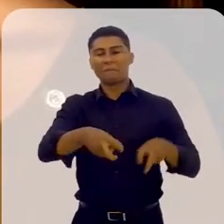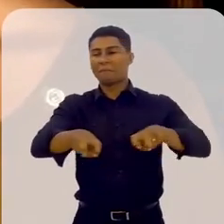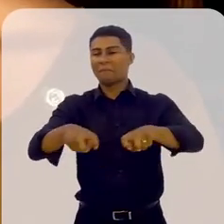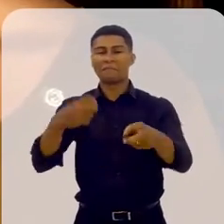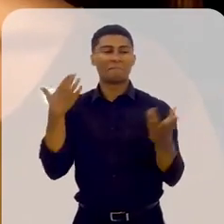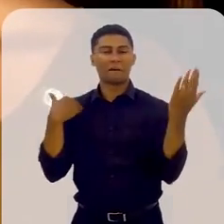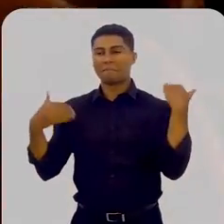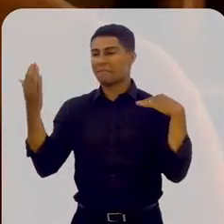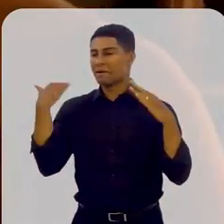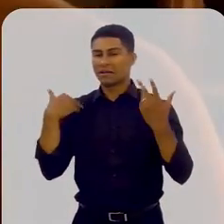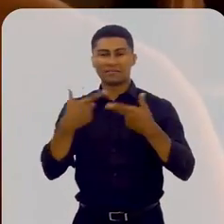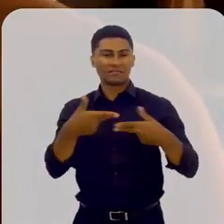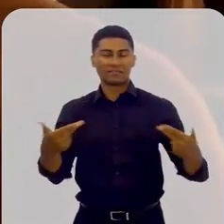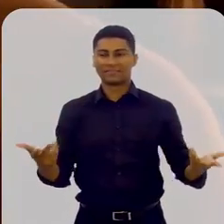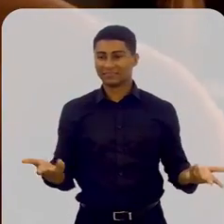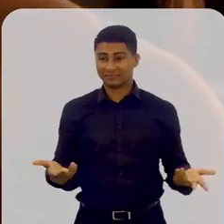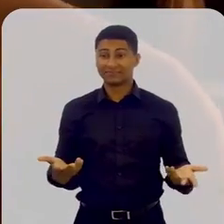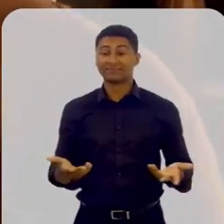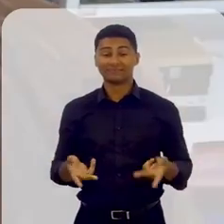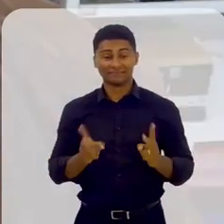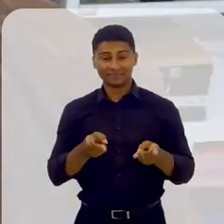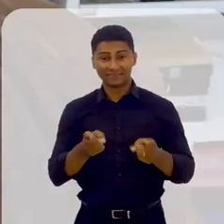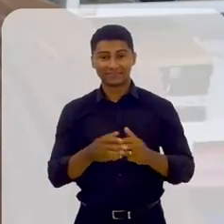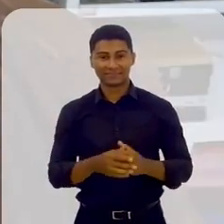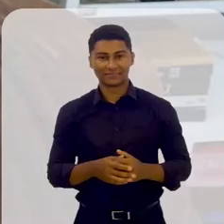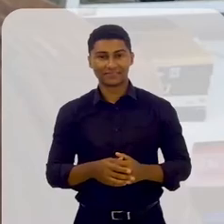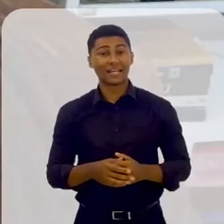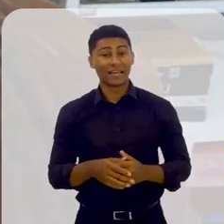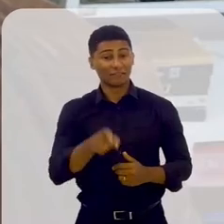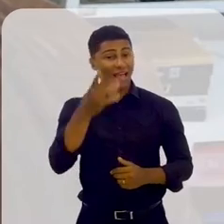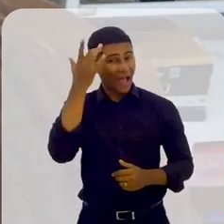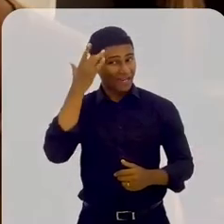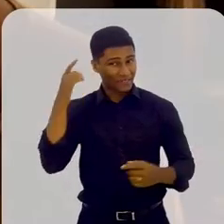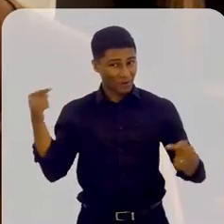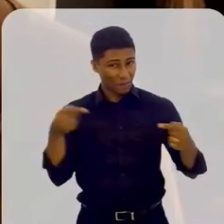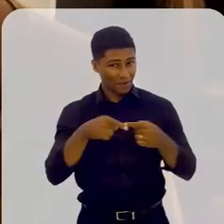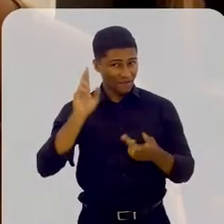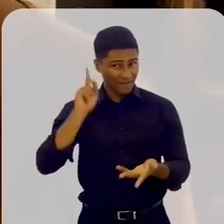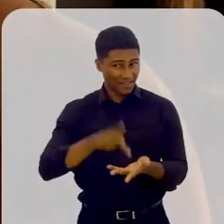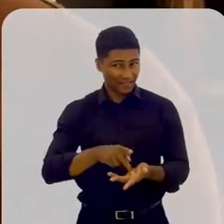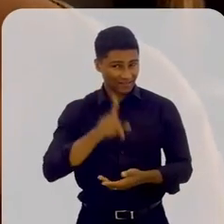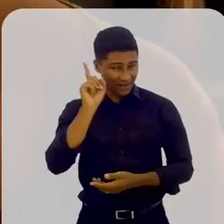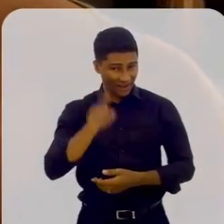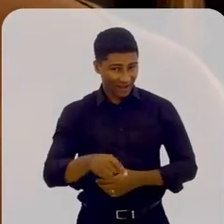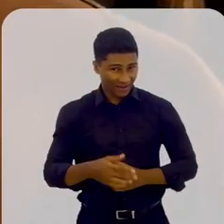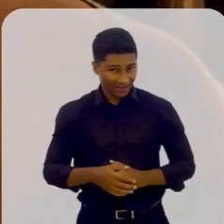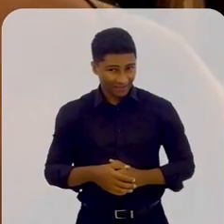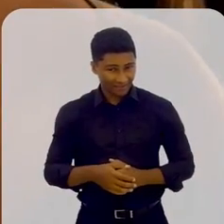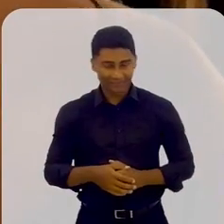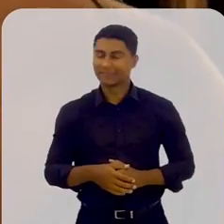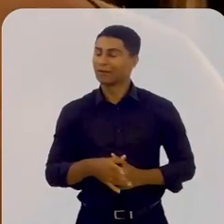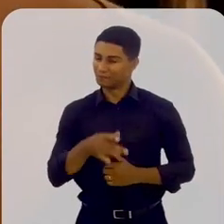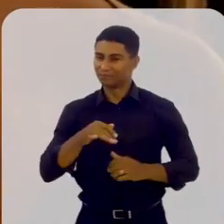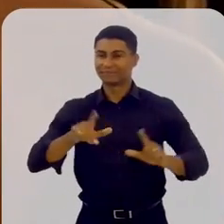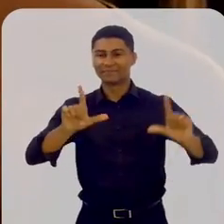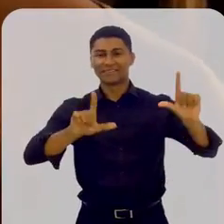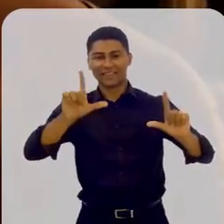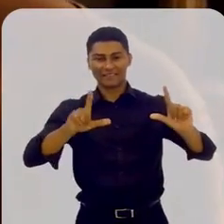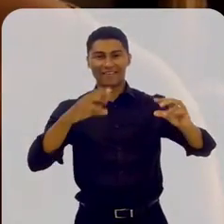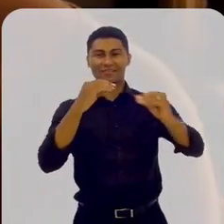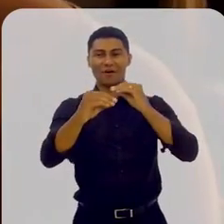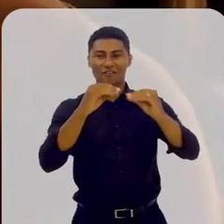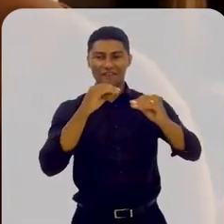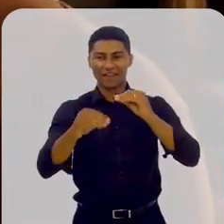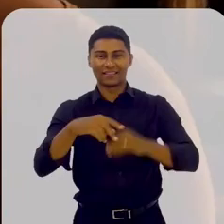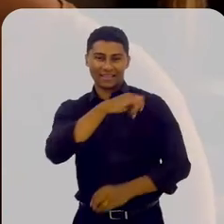Então, não é nada distante. E tudo aconteceu mesmo? Esse Rio de Janeiro da novela, a gente sabe que